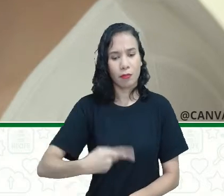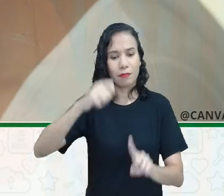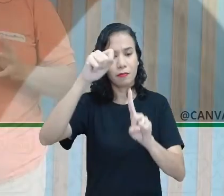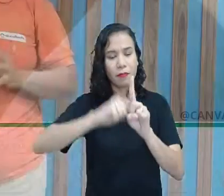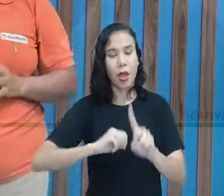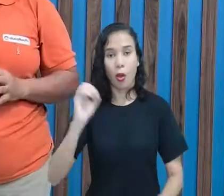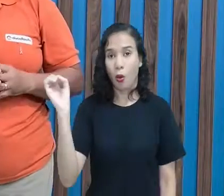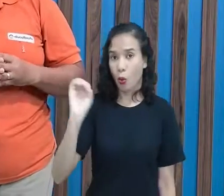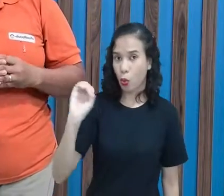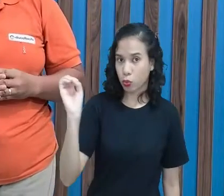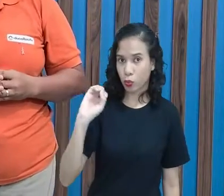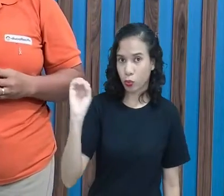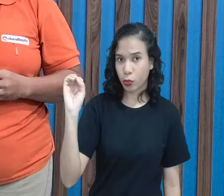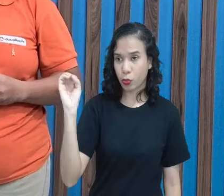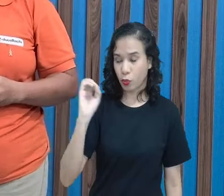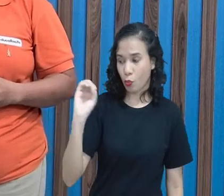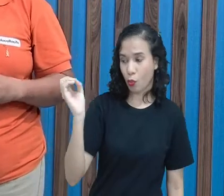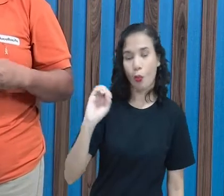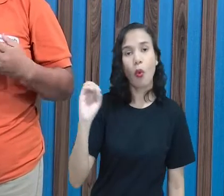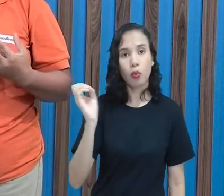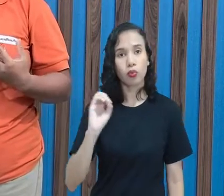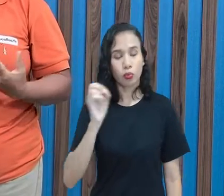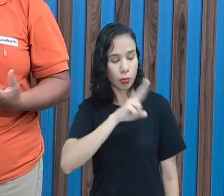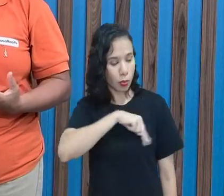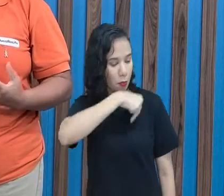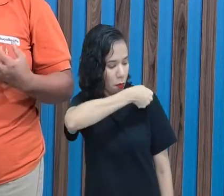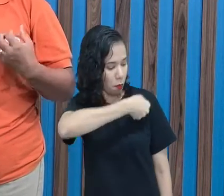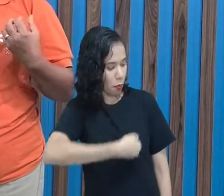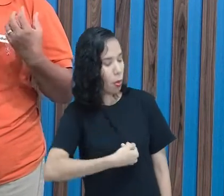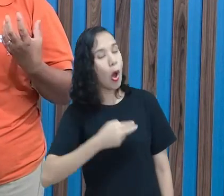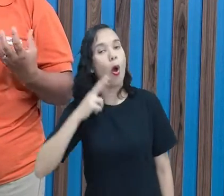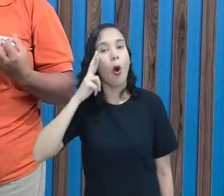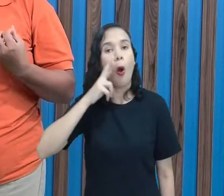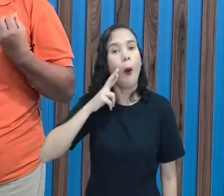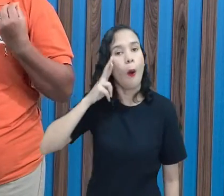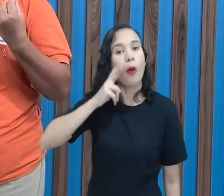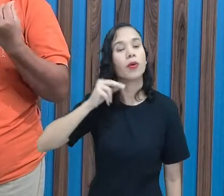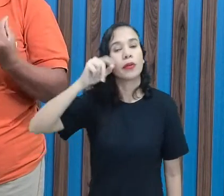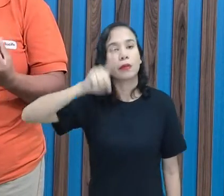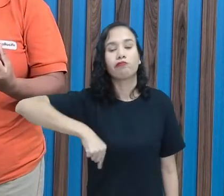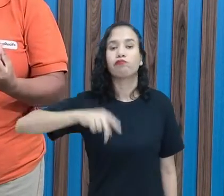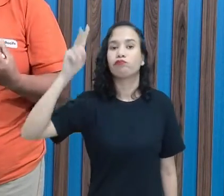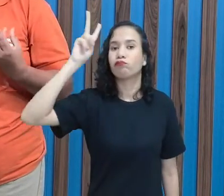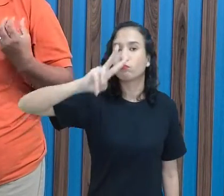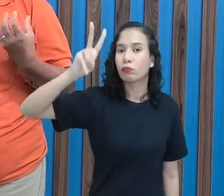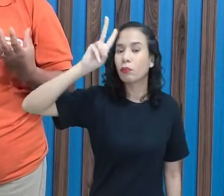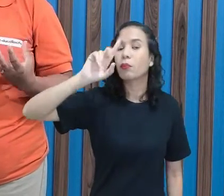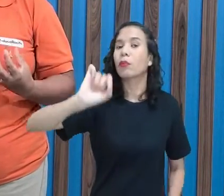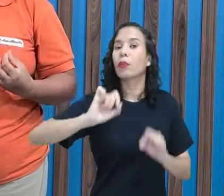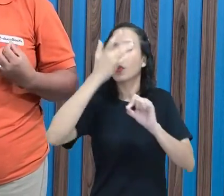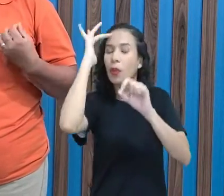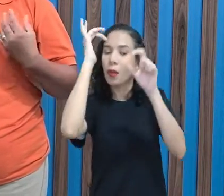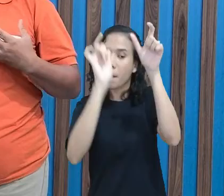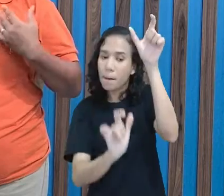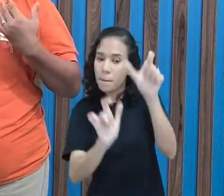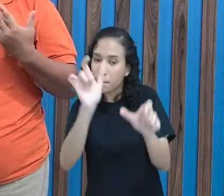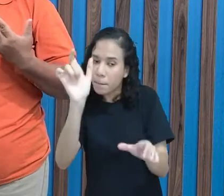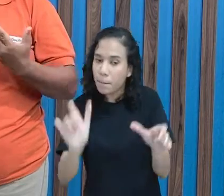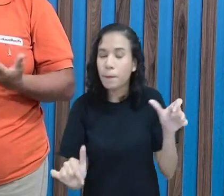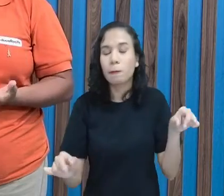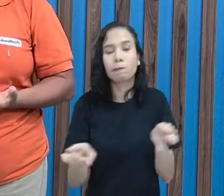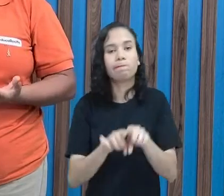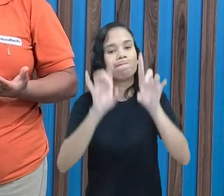outubro, e o outubro ele tem essa campanha, que é o Outubro Rosa, que é justamente para lembrar as pessoas, e